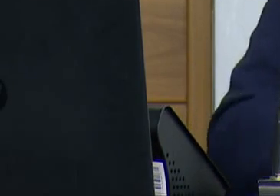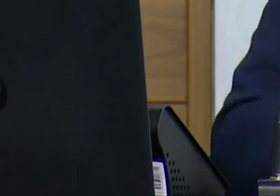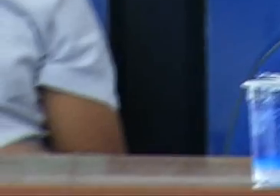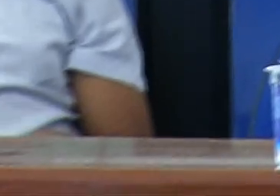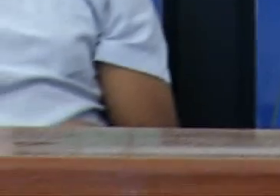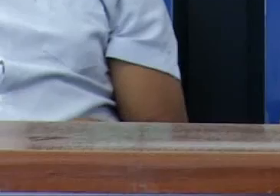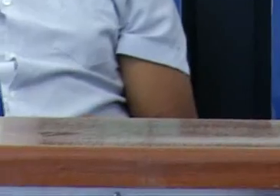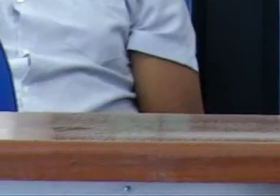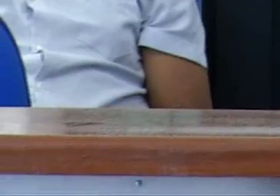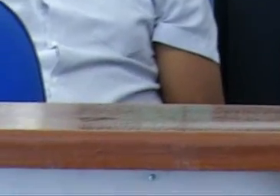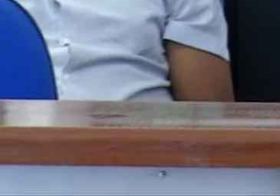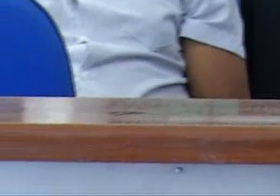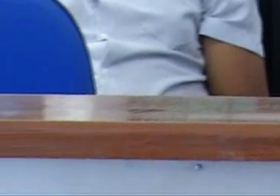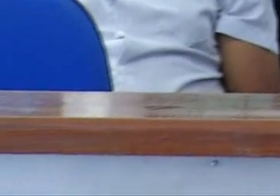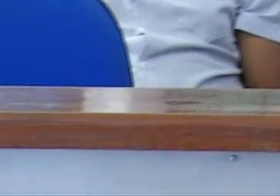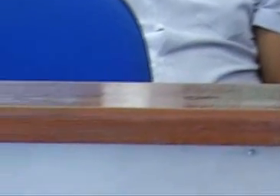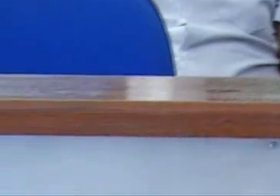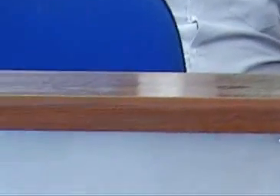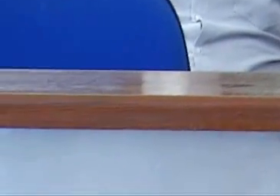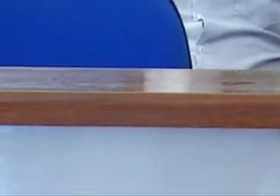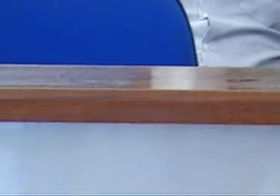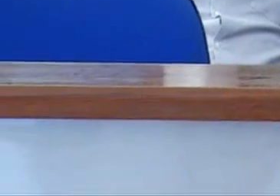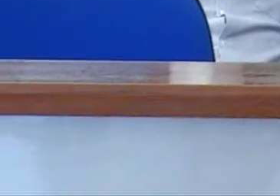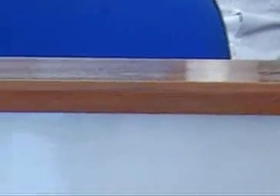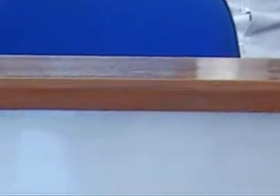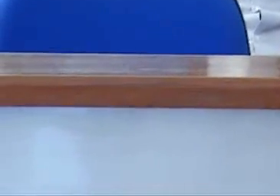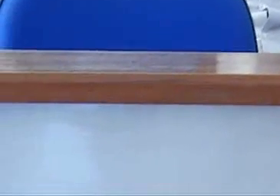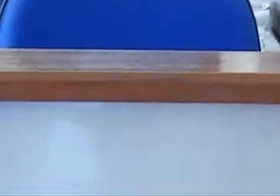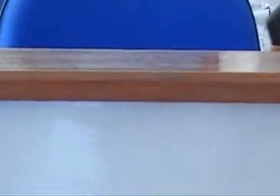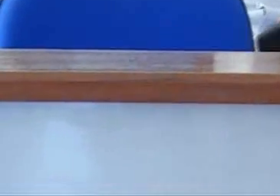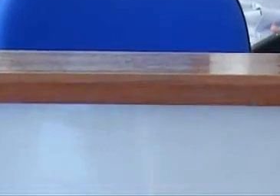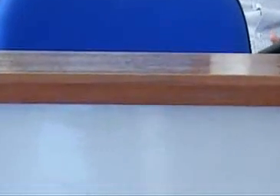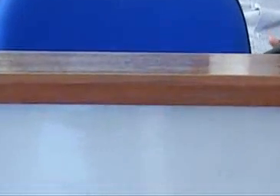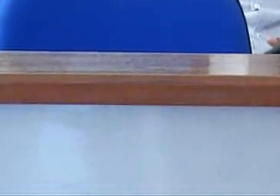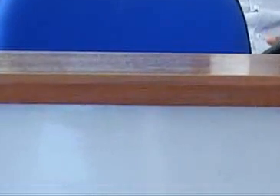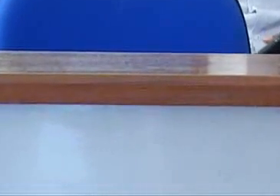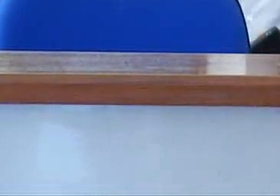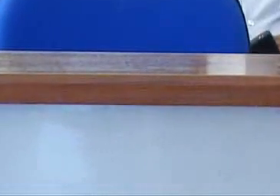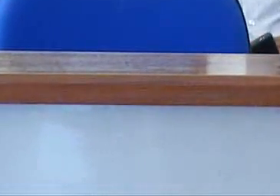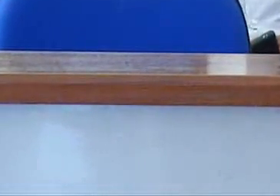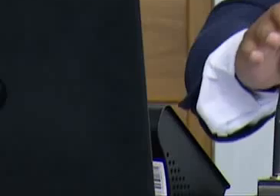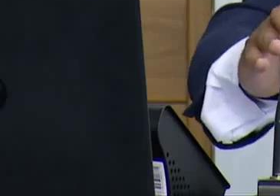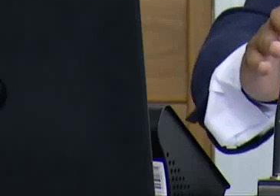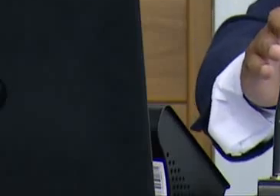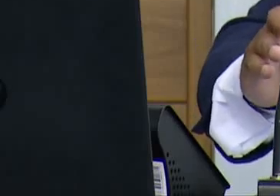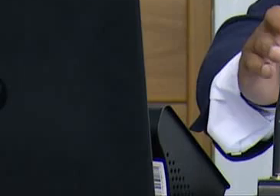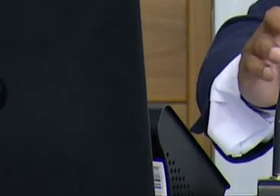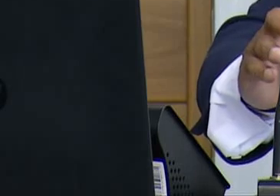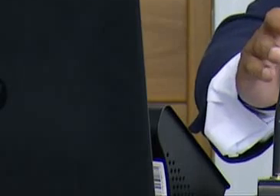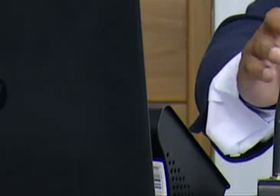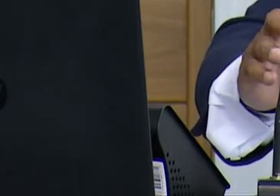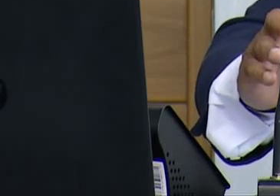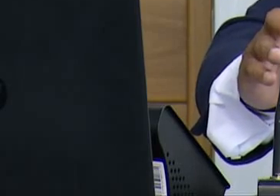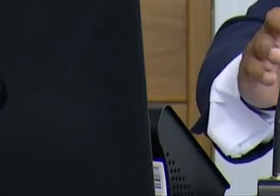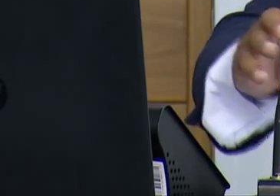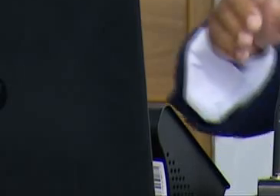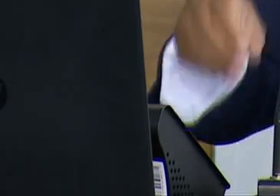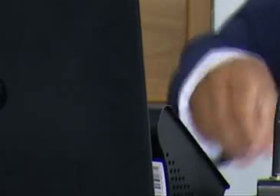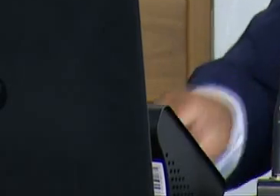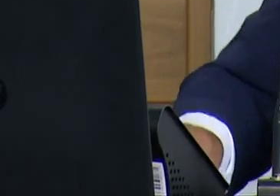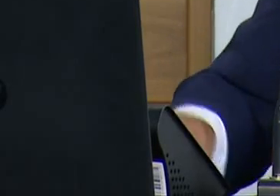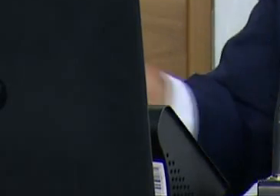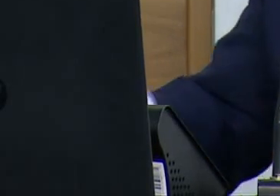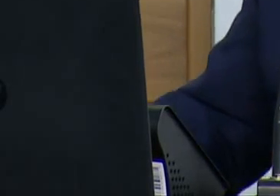fique à vontade. O próximo inscrito, vereador Vitão do Cachorrão. Bom